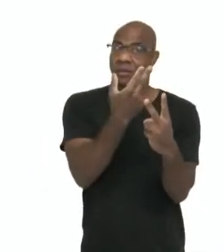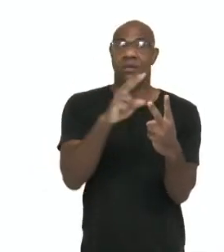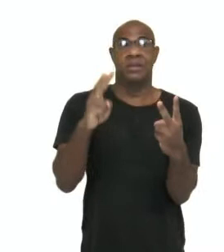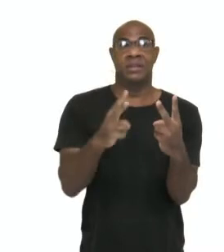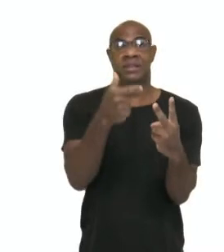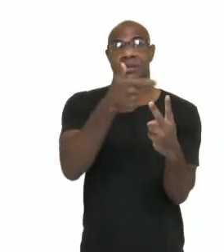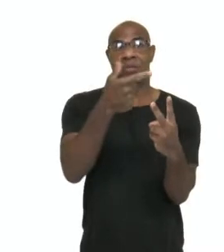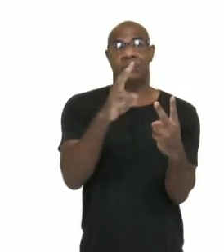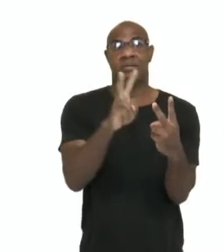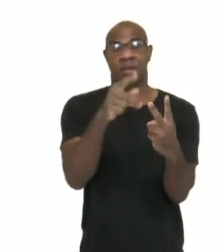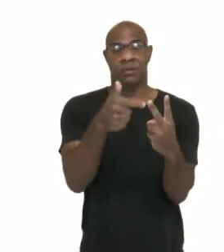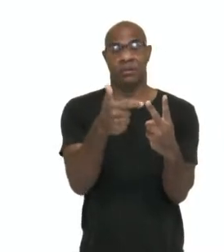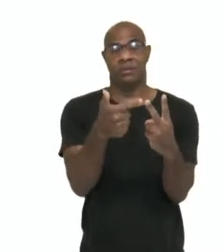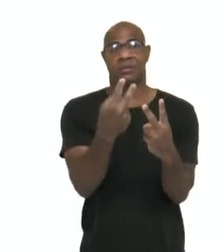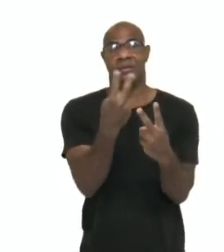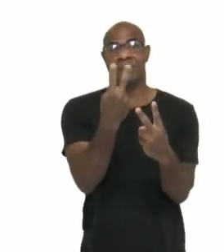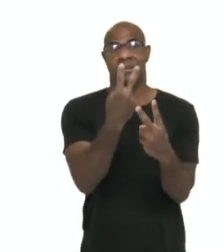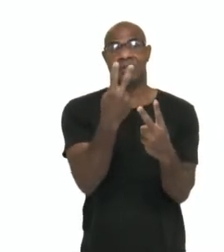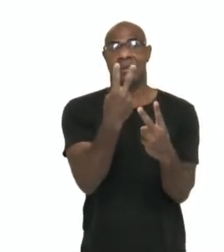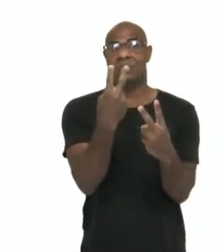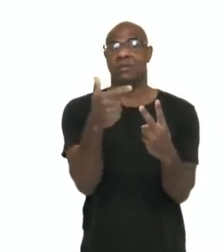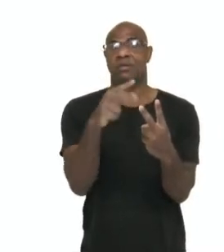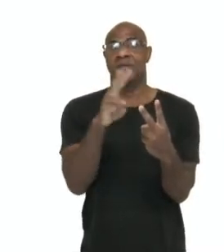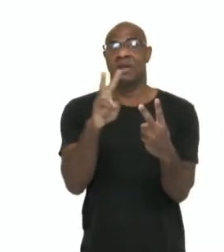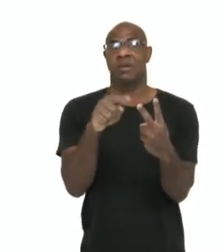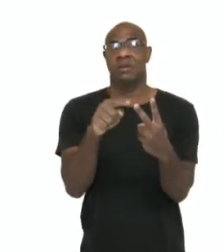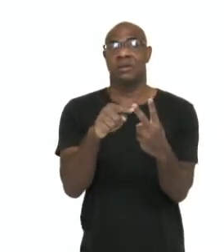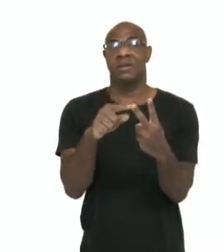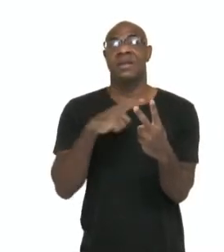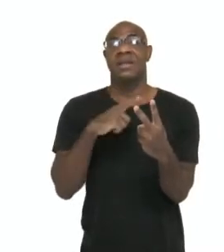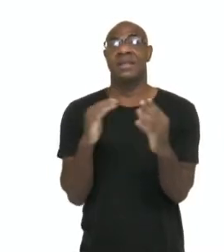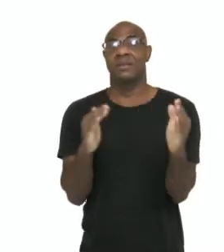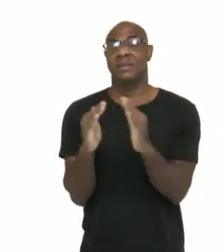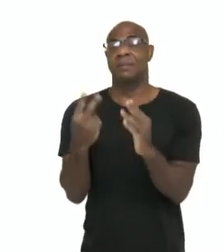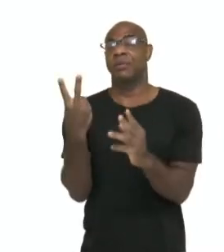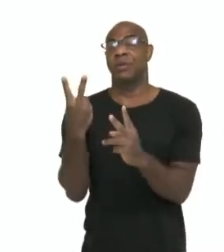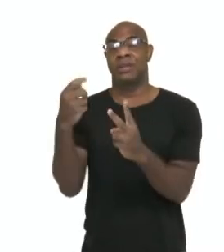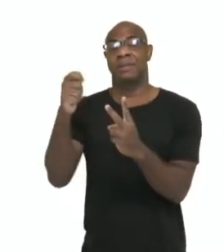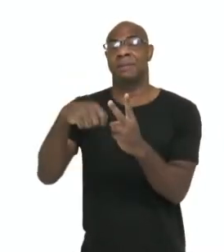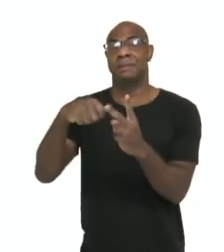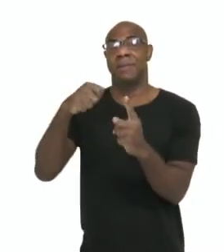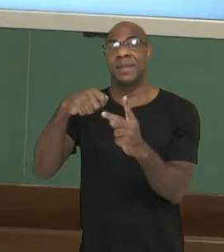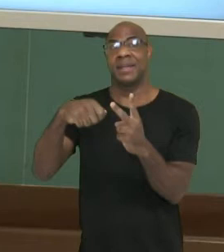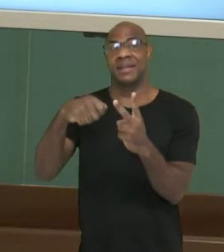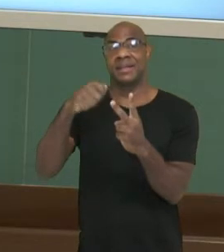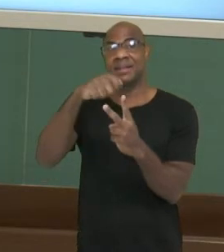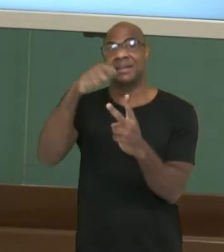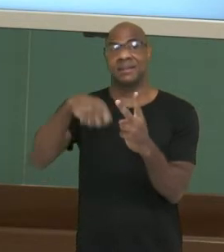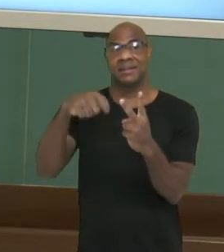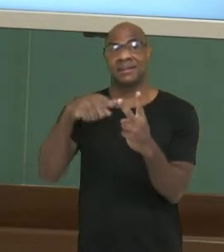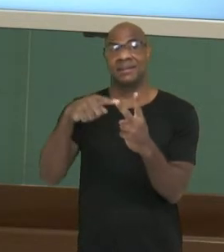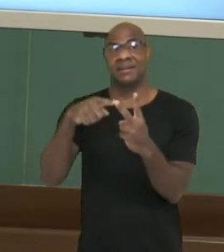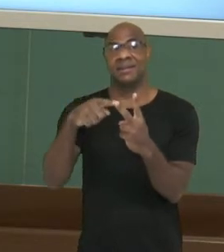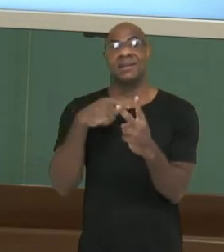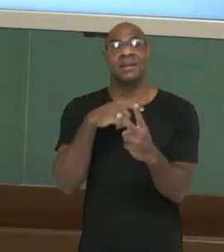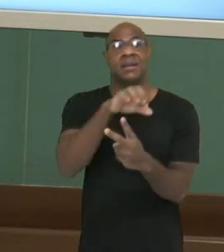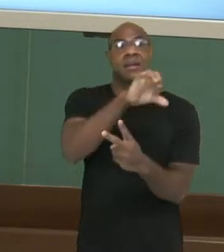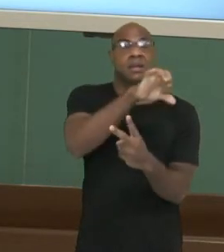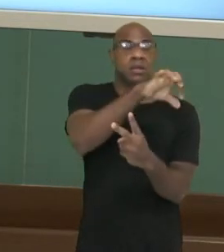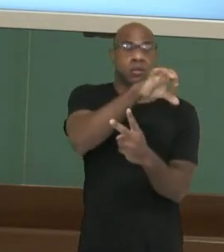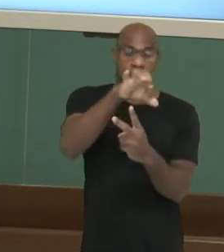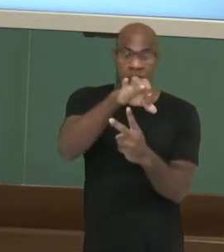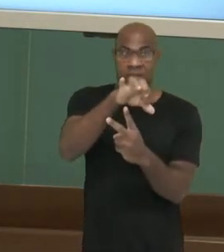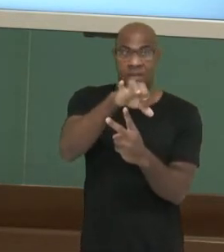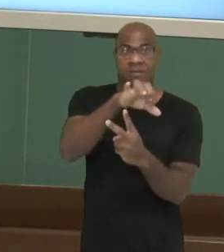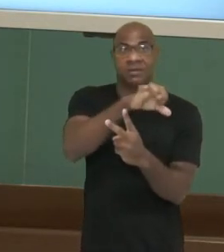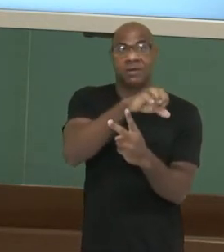valor aqui, que foi a base, e eu tenho tempo de 2 meses. Então, repare como o capital aqui para a geração desses juros